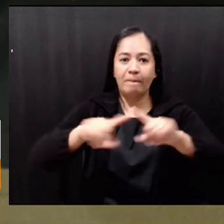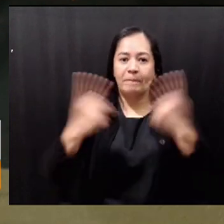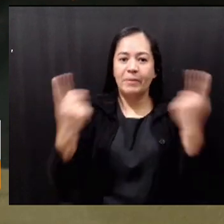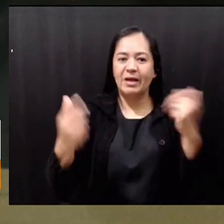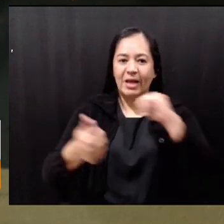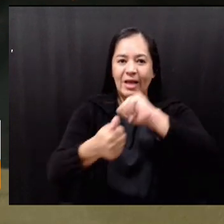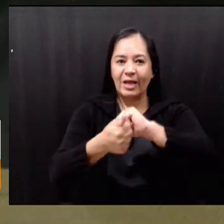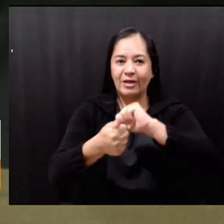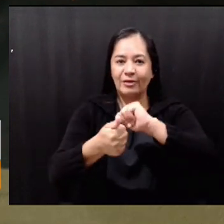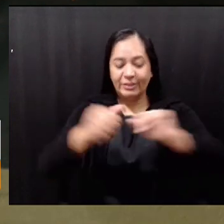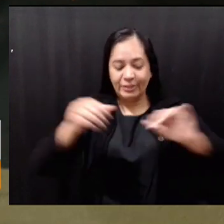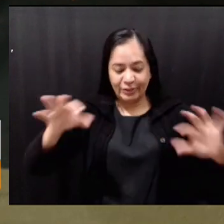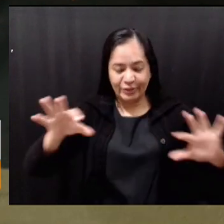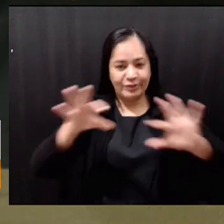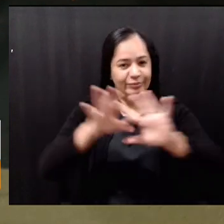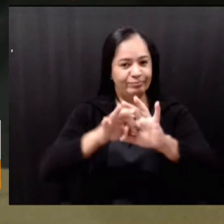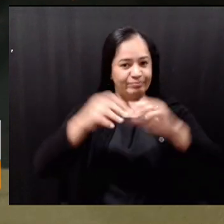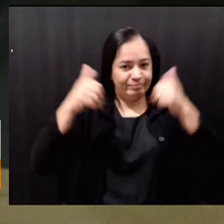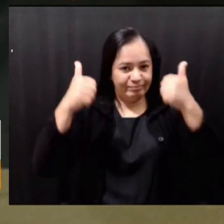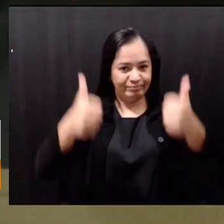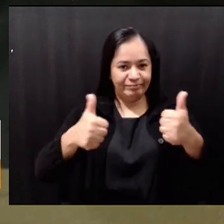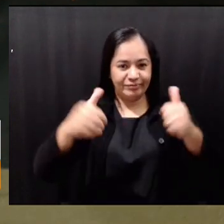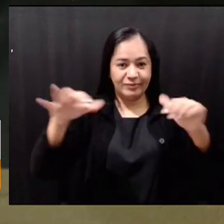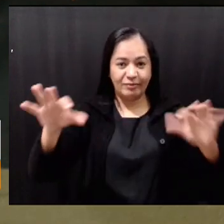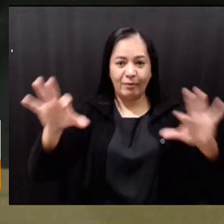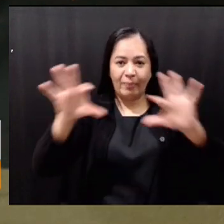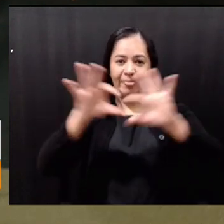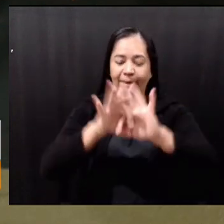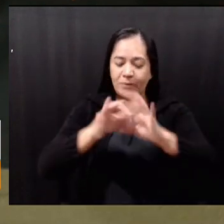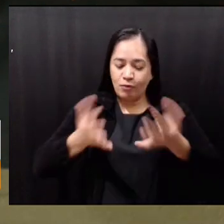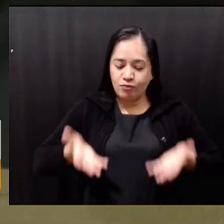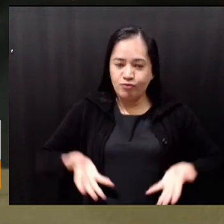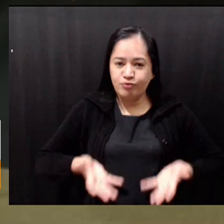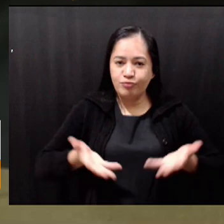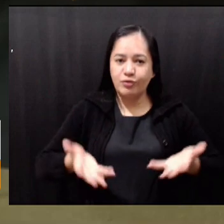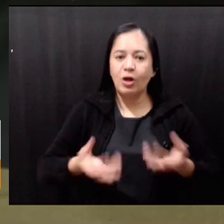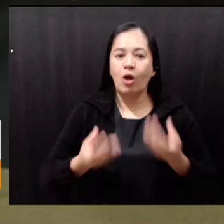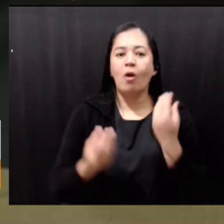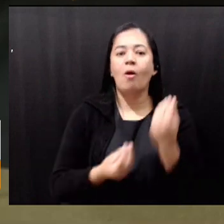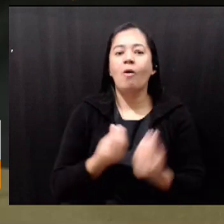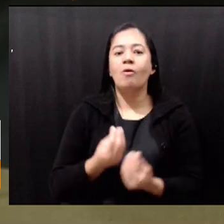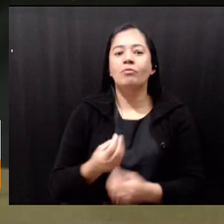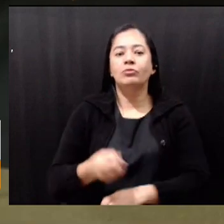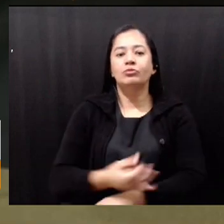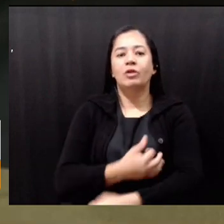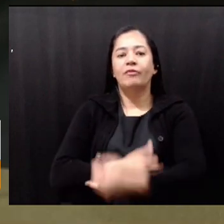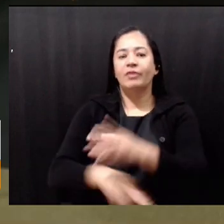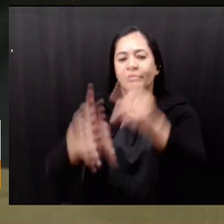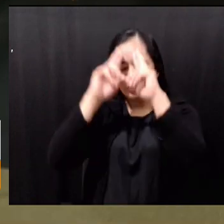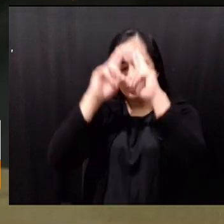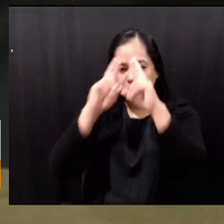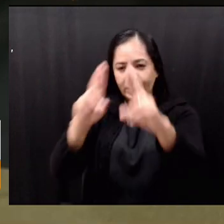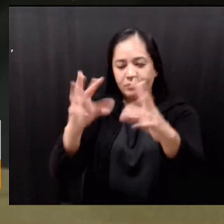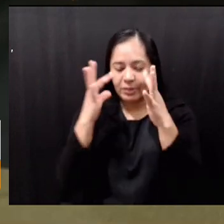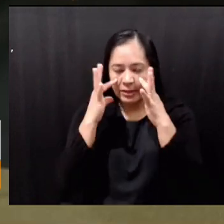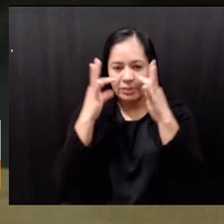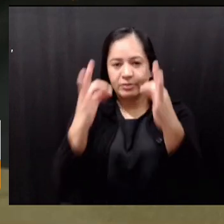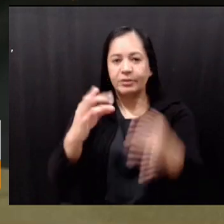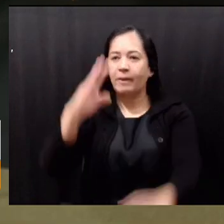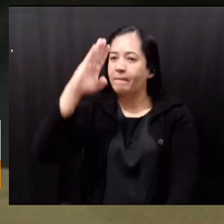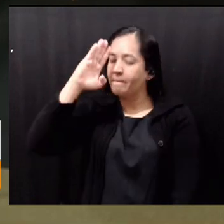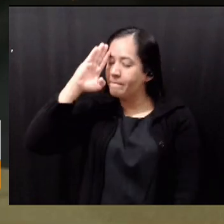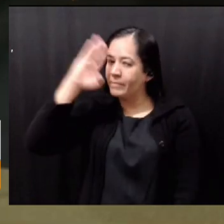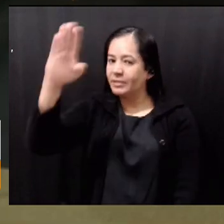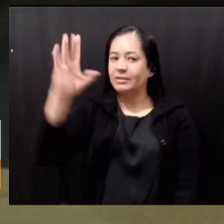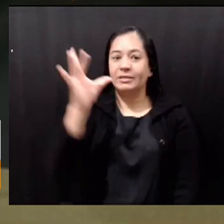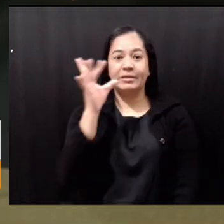tá? E essa conexão nutre do quê? De afeto, de respeito, de escuta e principalmente da presença real. Então não precisa estar toda